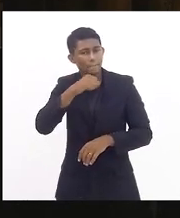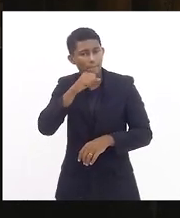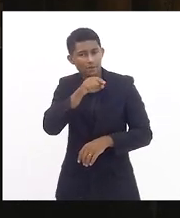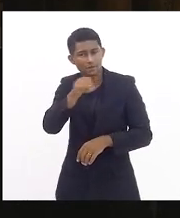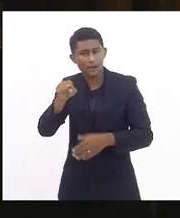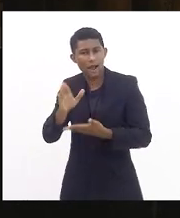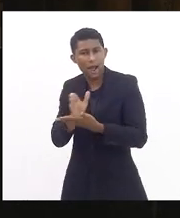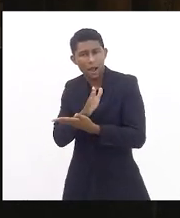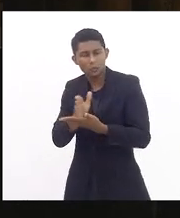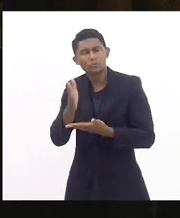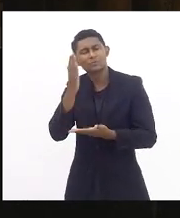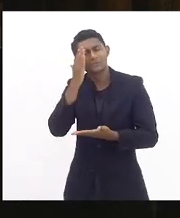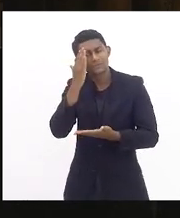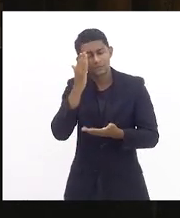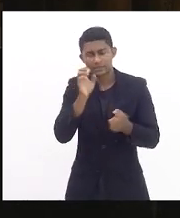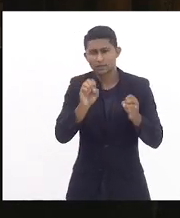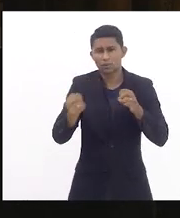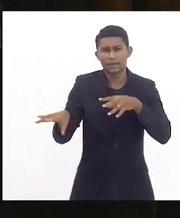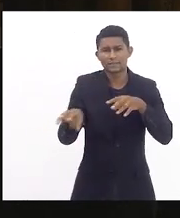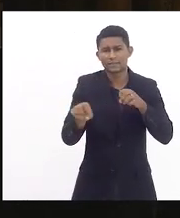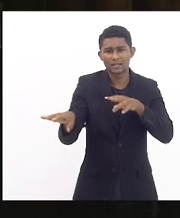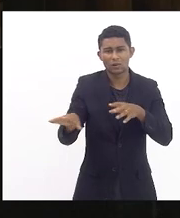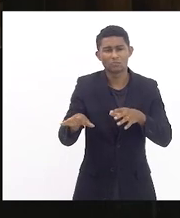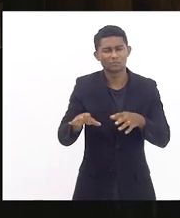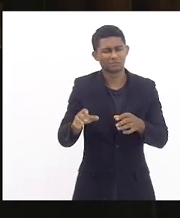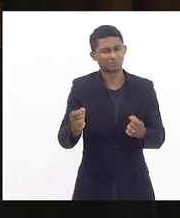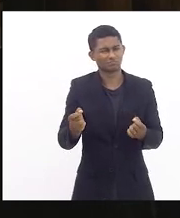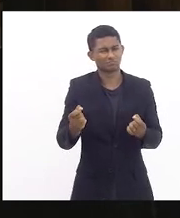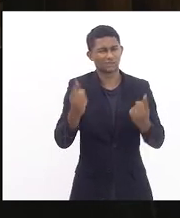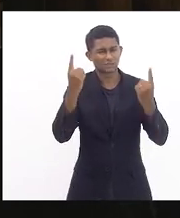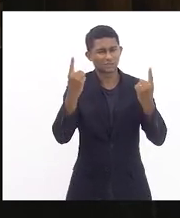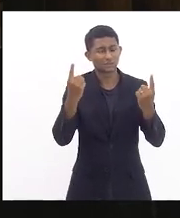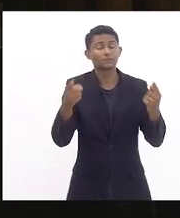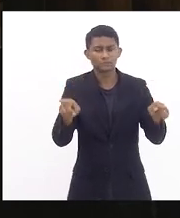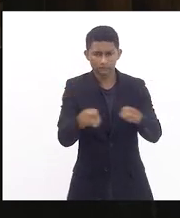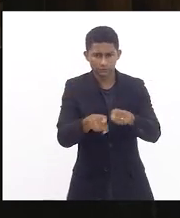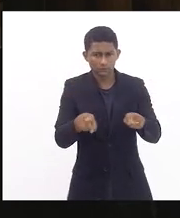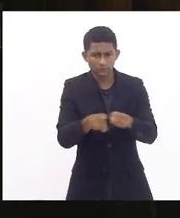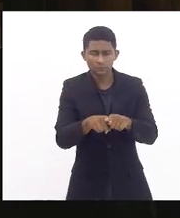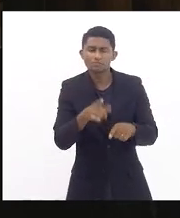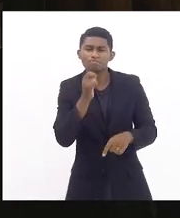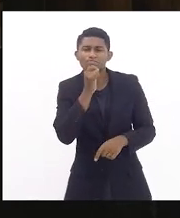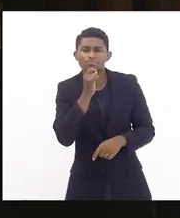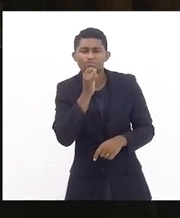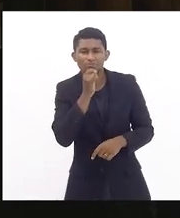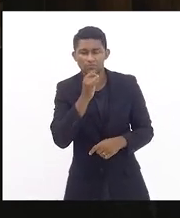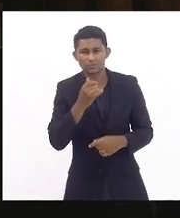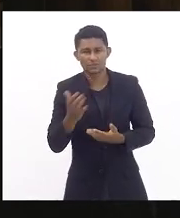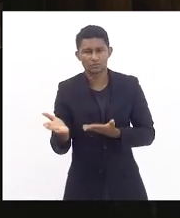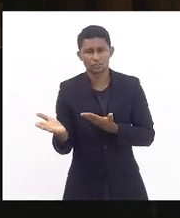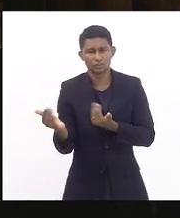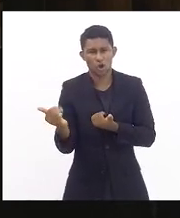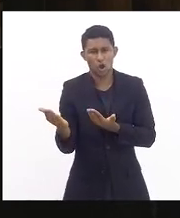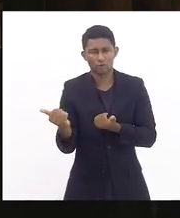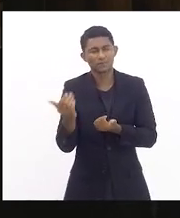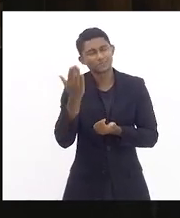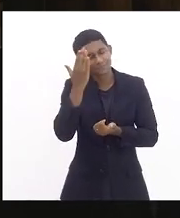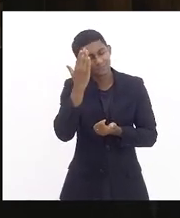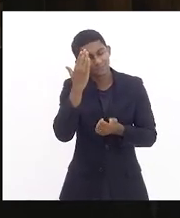diante dessa pandemia, muitos adolescentes, na sua imaturidade ou até mesmo na sua falta